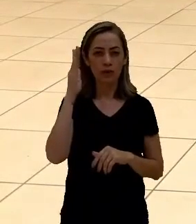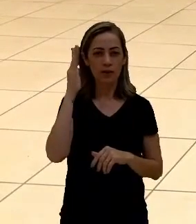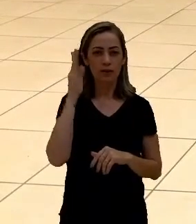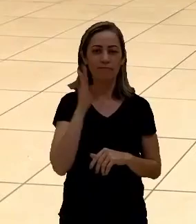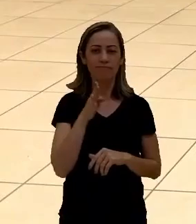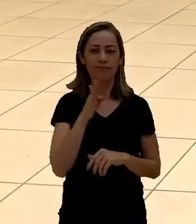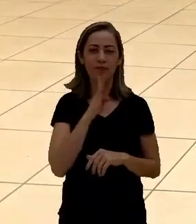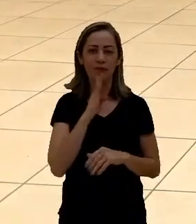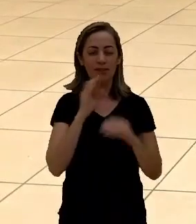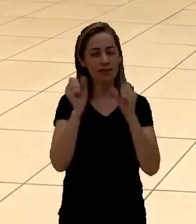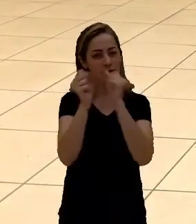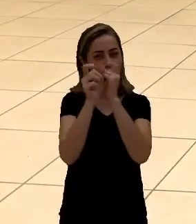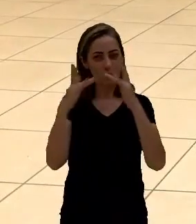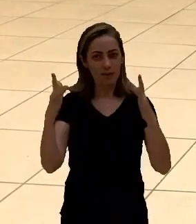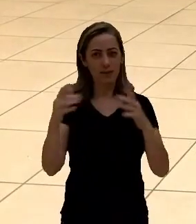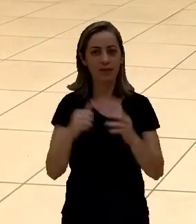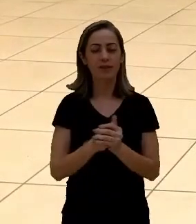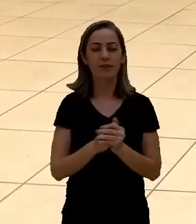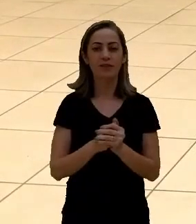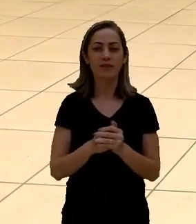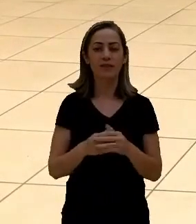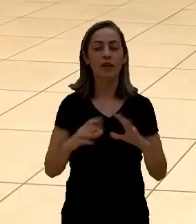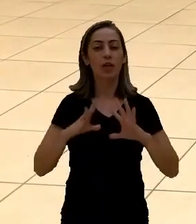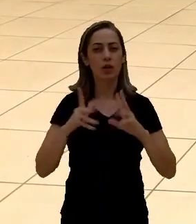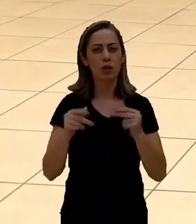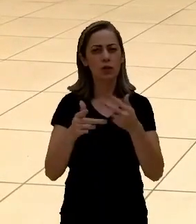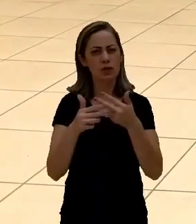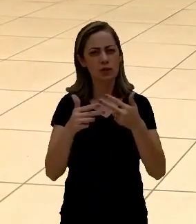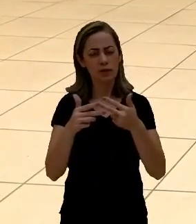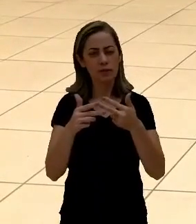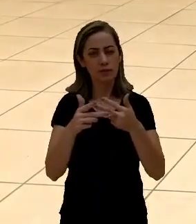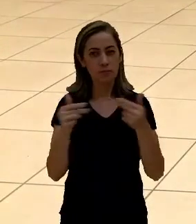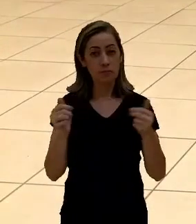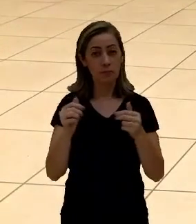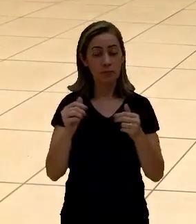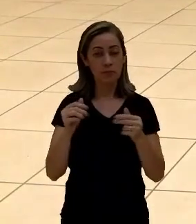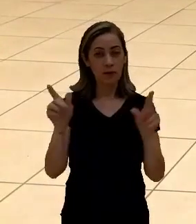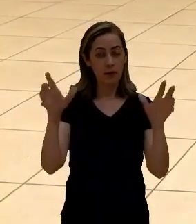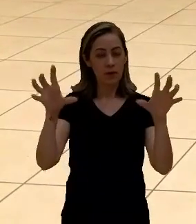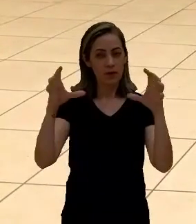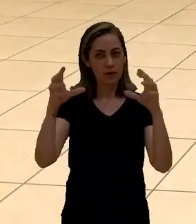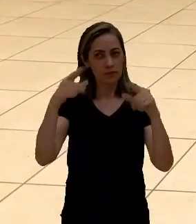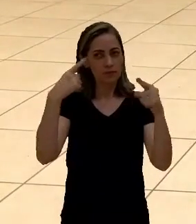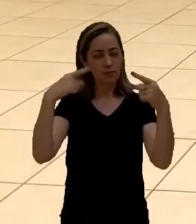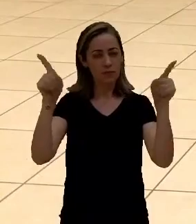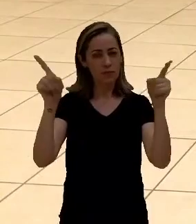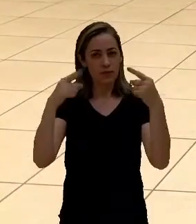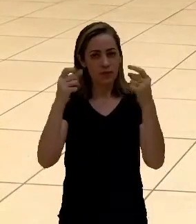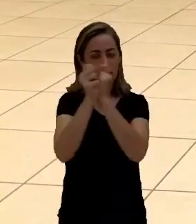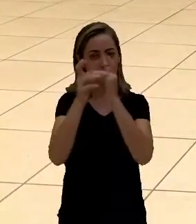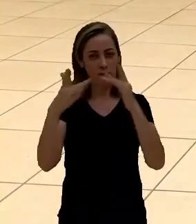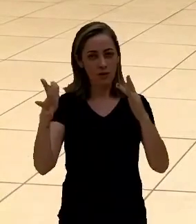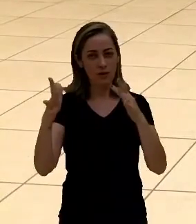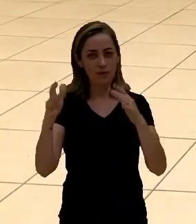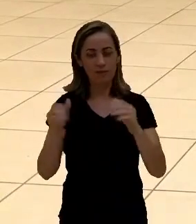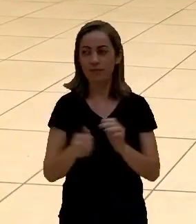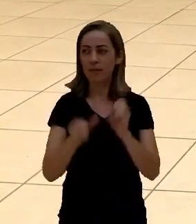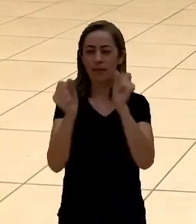música que fala glória eu vou colocar ali e aí vem aquele glória